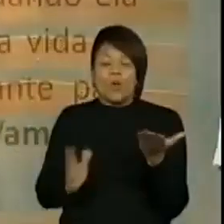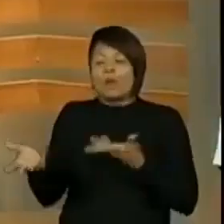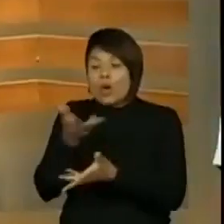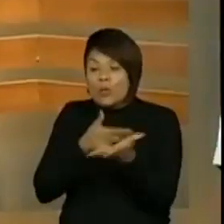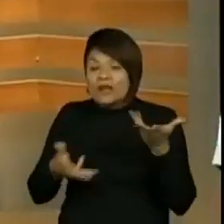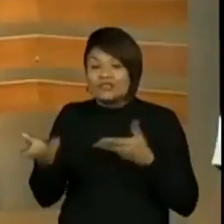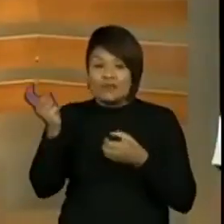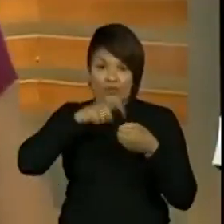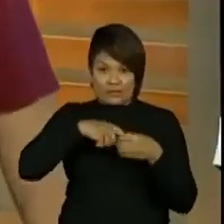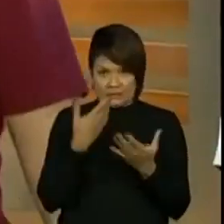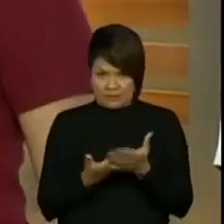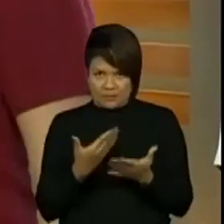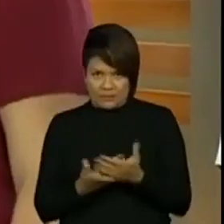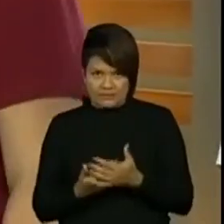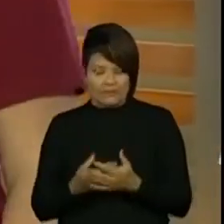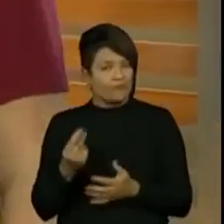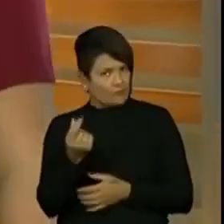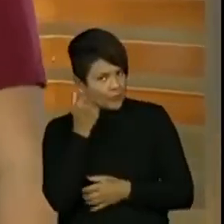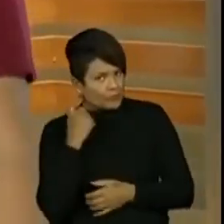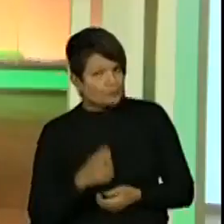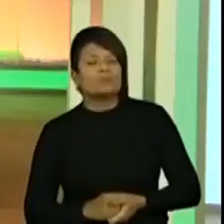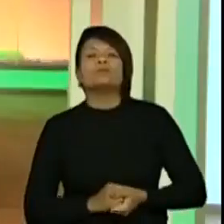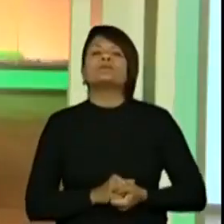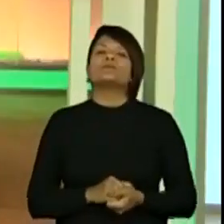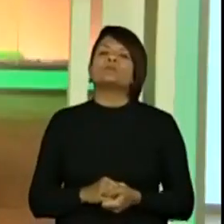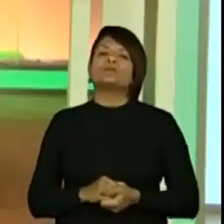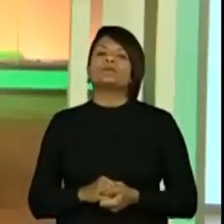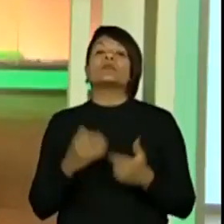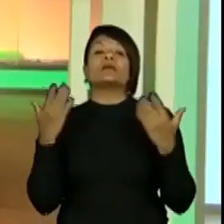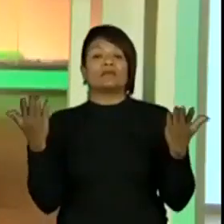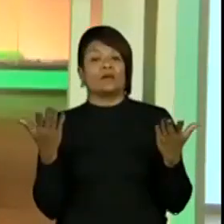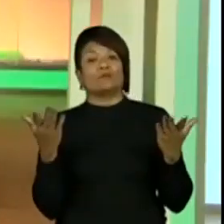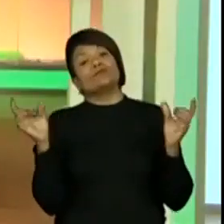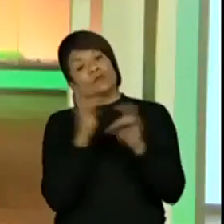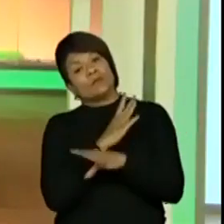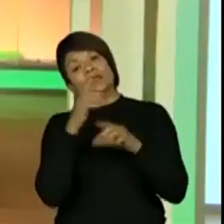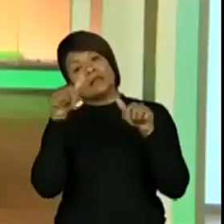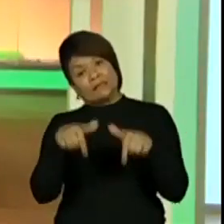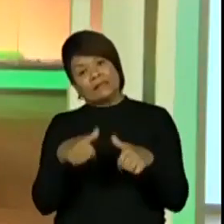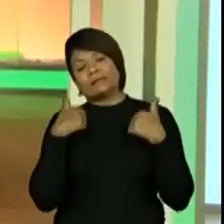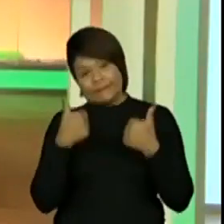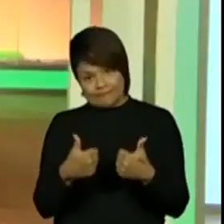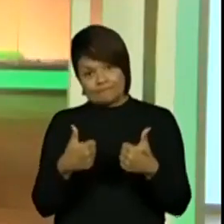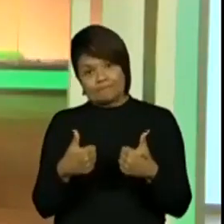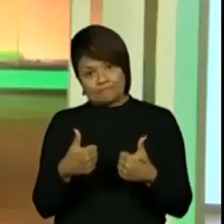seus colegas na volta às aulas. Vamos lá, então? Pessoal, a gente termina aqui,